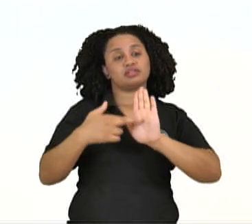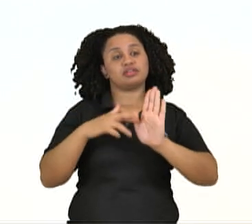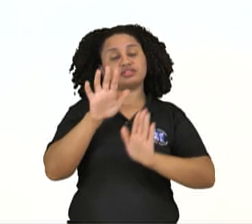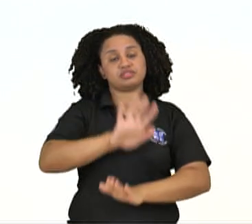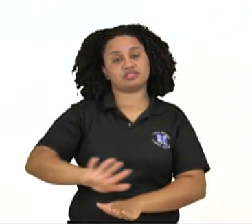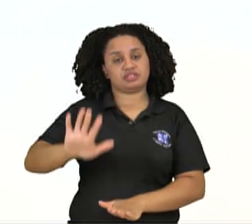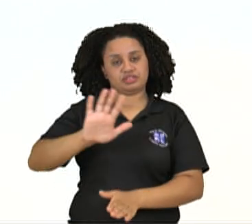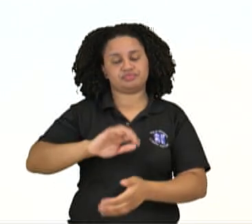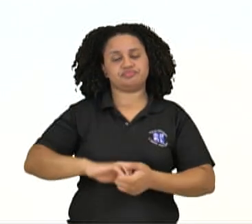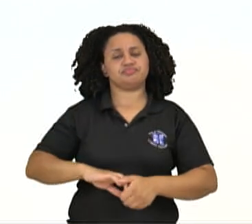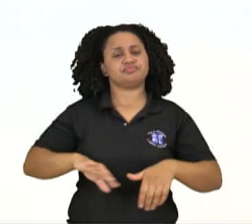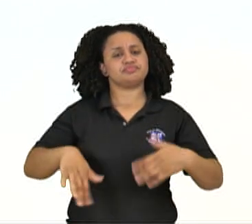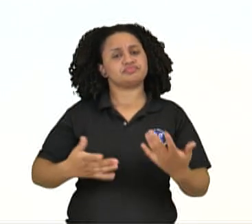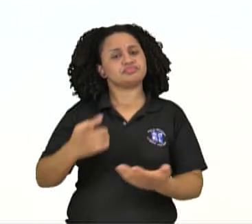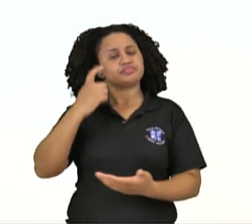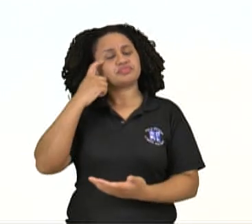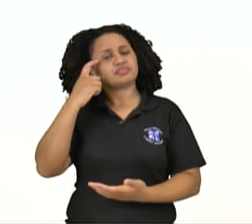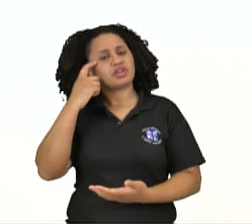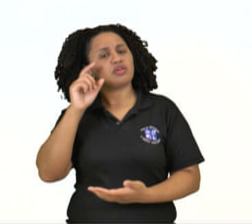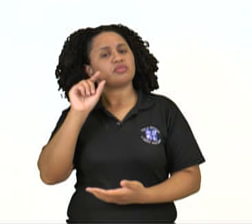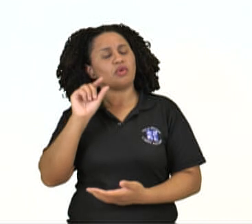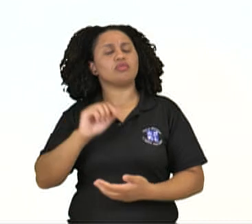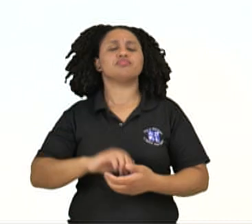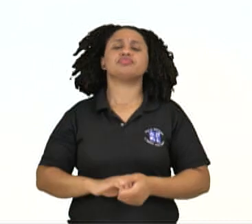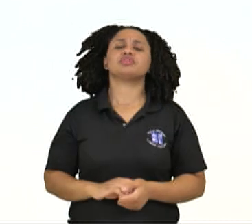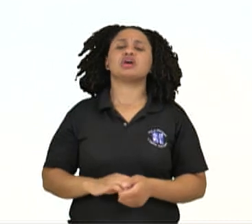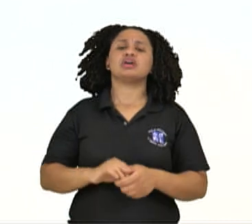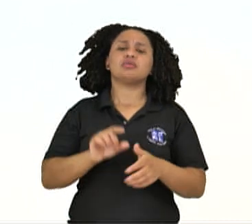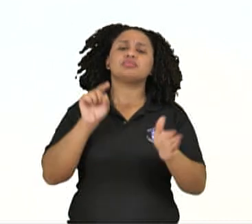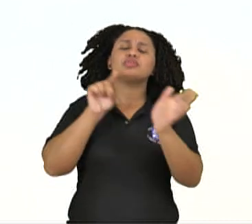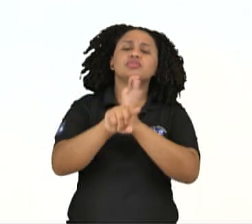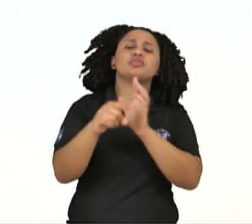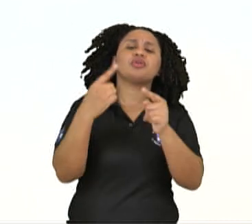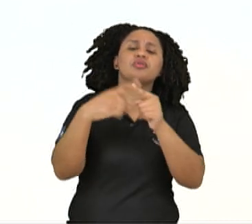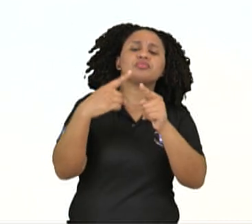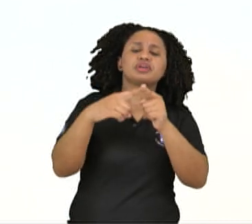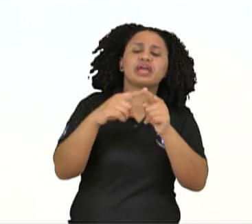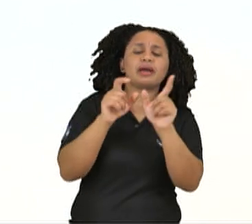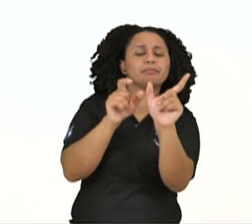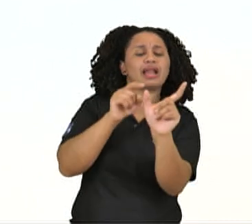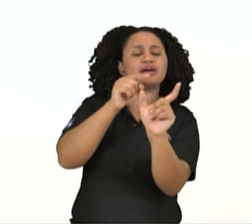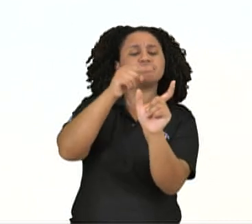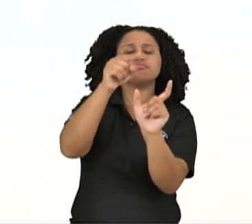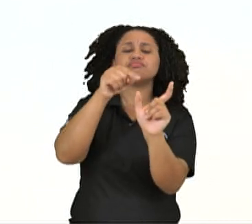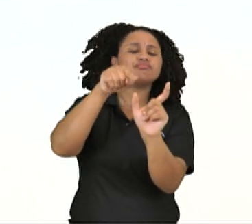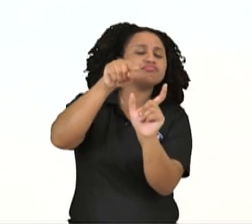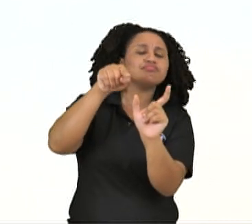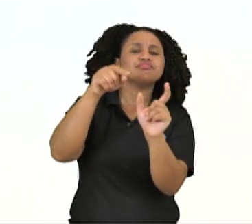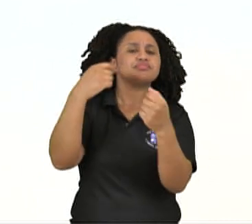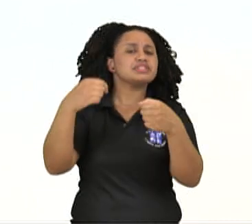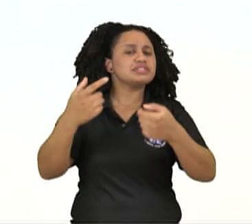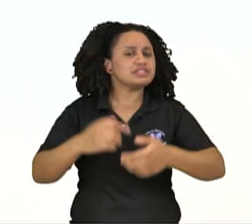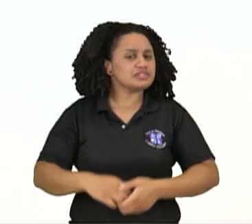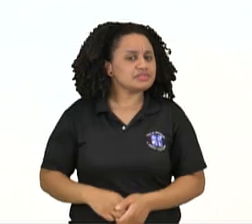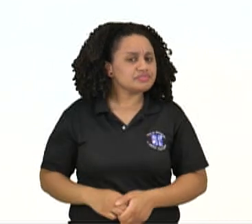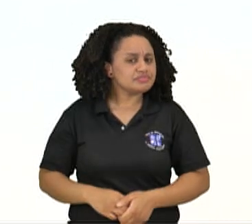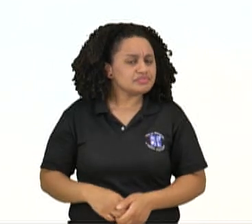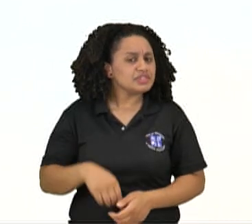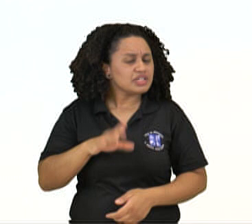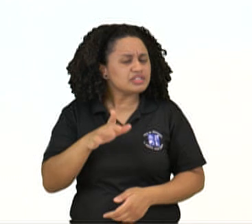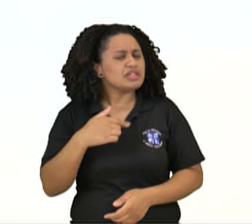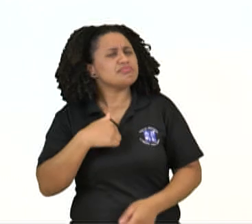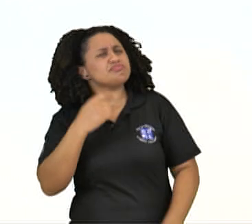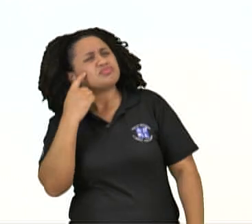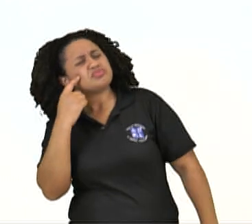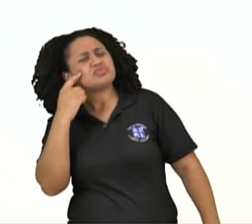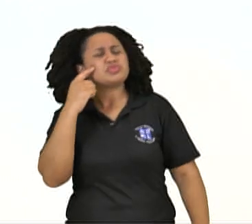gente refletir um pouquinho, você já se perguntou por que acentuamos as palavras? Já teve dúvida sobre acentuar